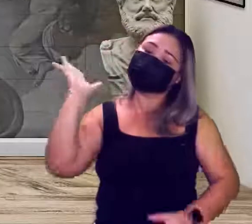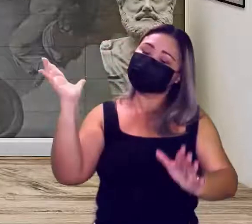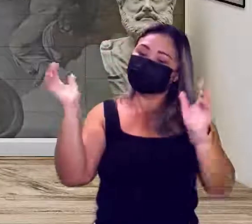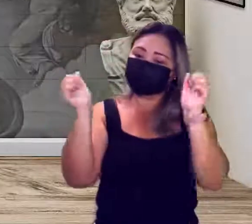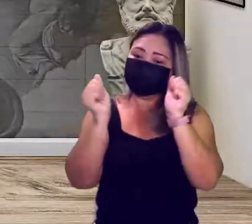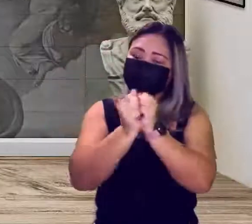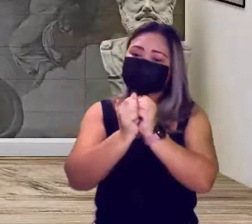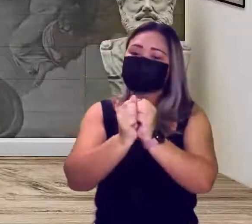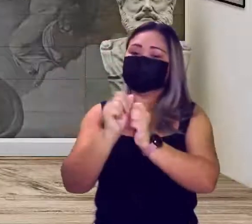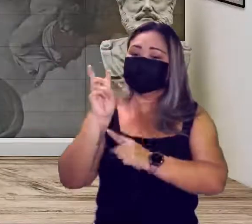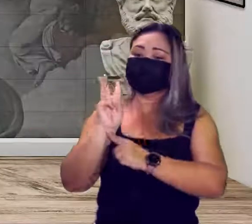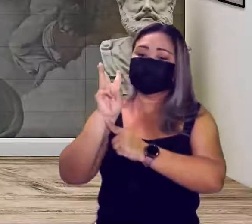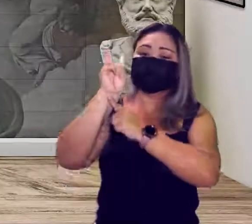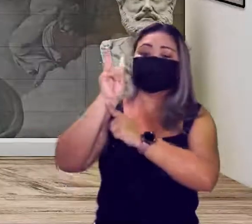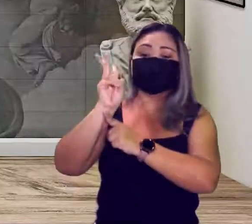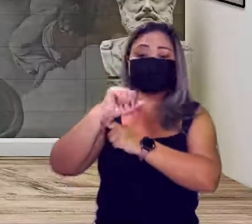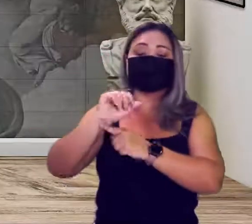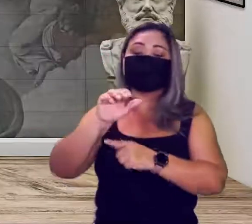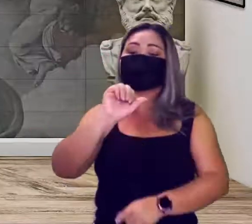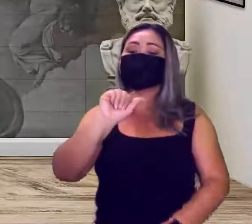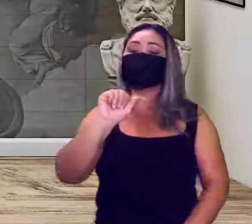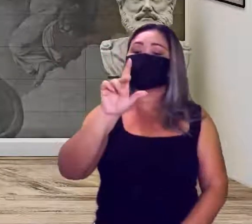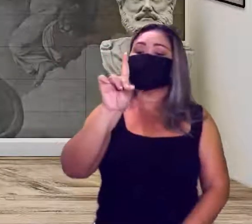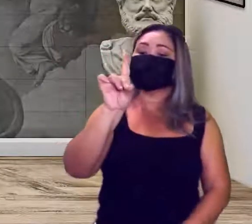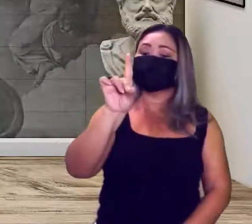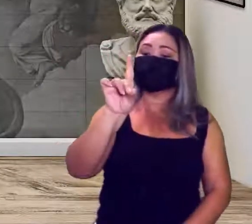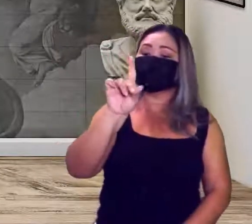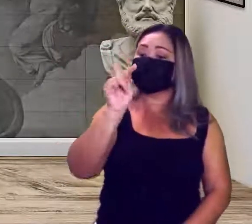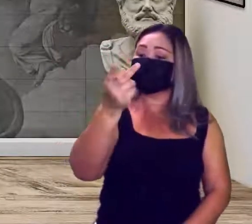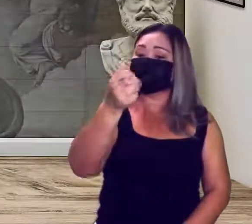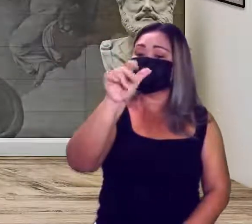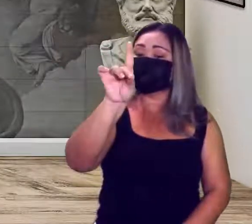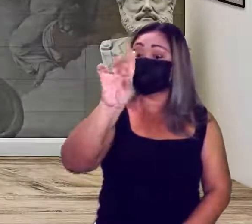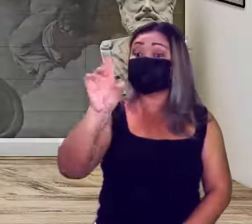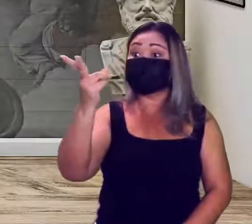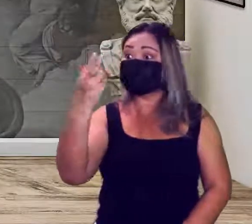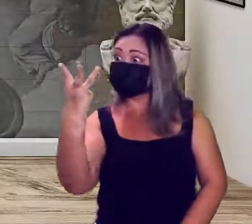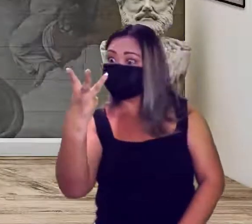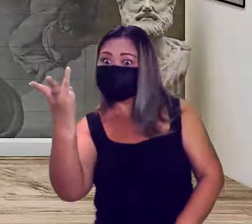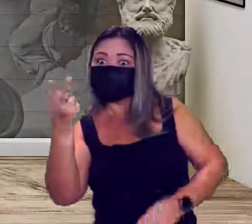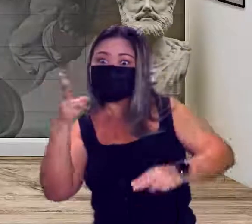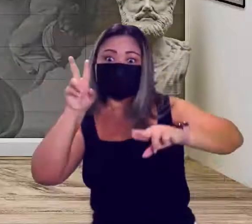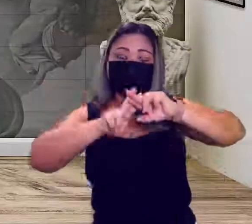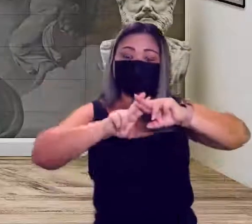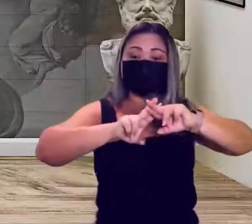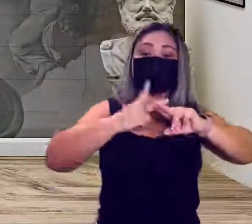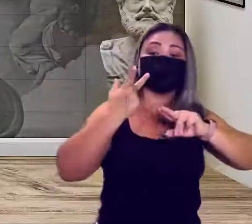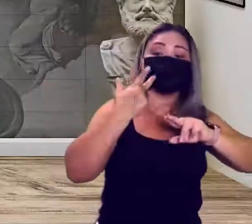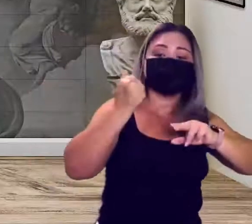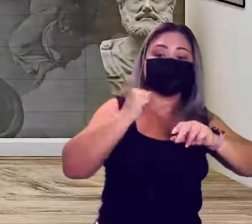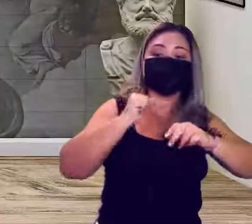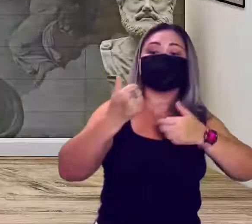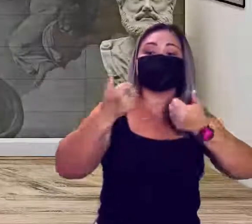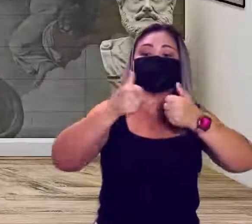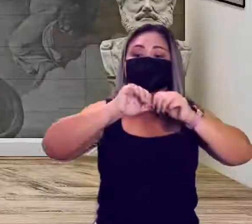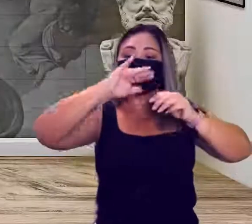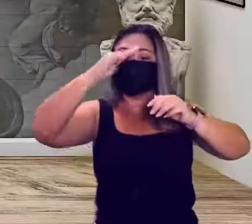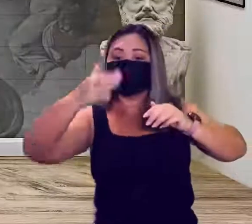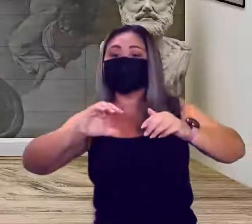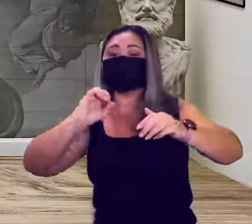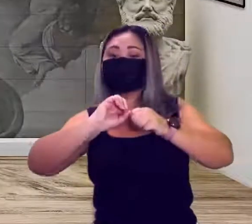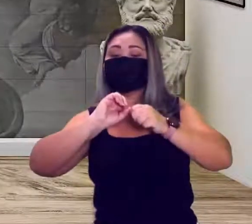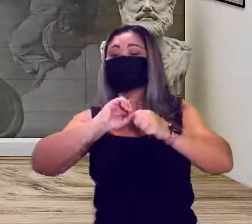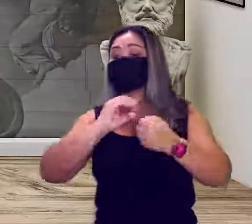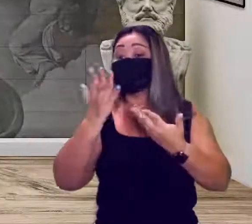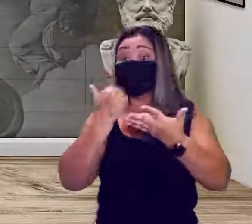com Poseidon e com Hades e conseguiram aprisionar o pai, os três, no Monte Olimpo. Então o Cronos já não